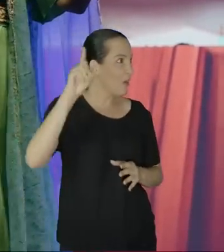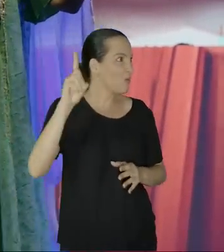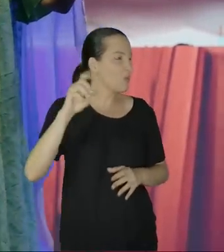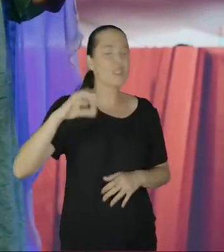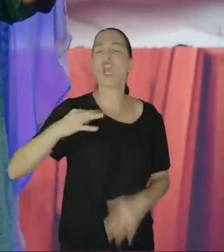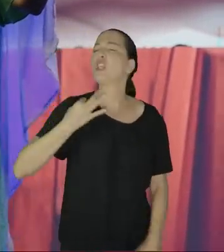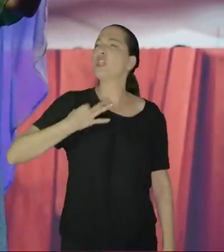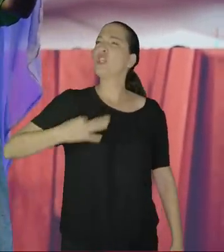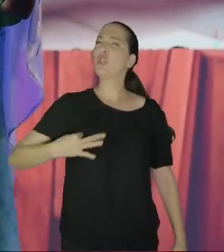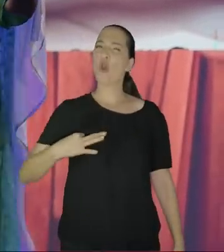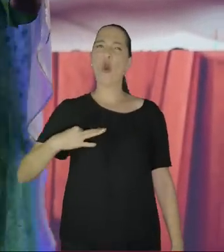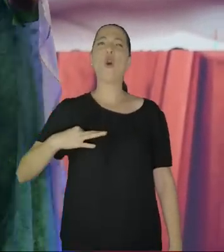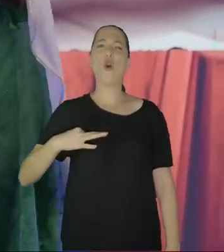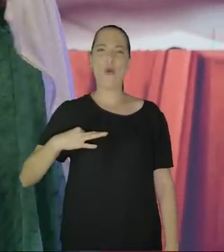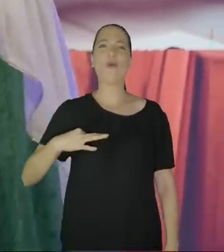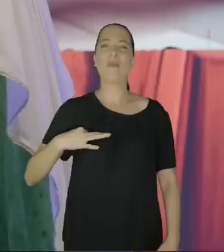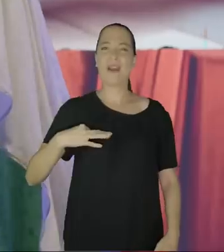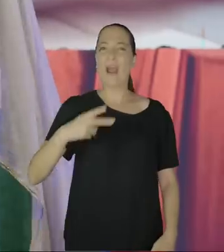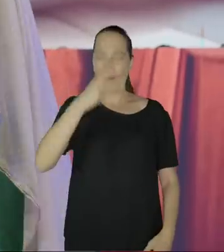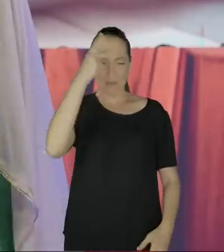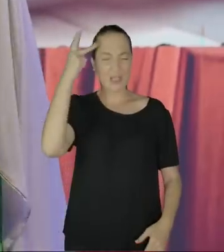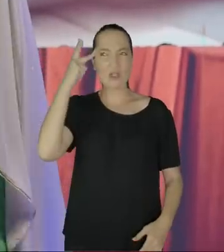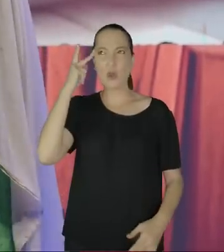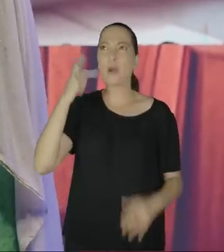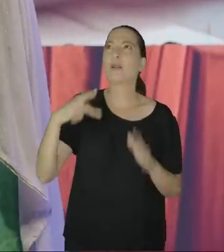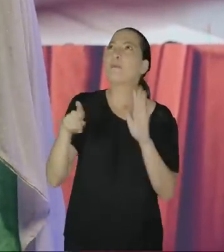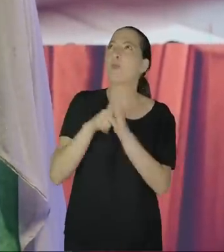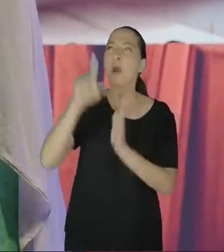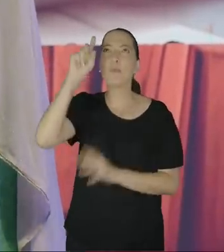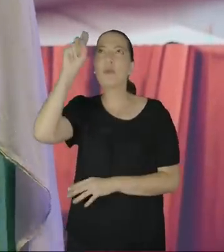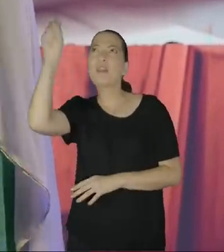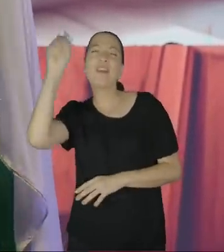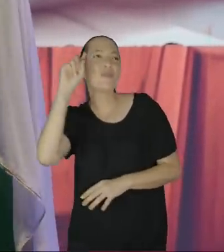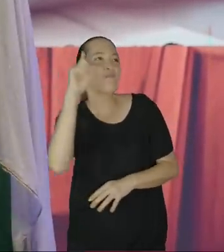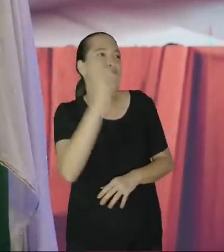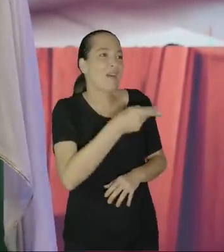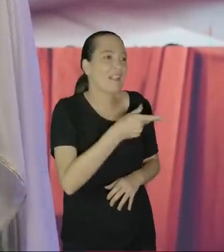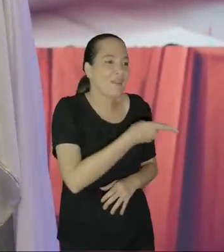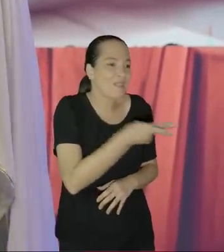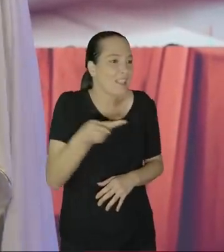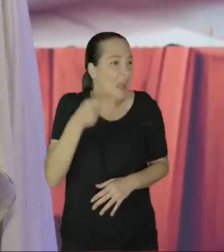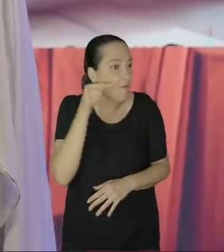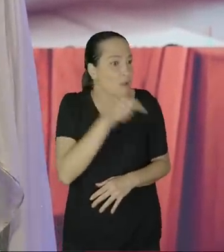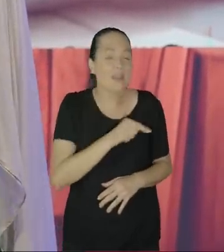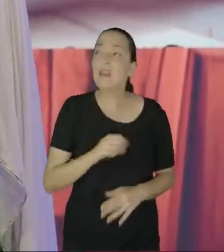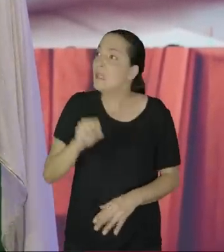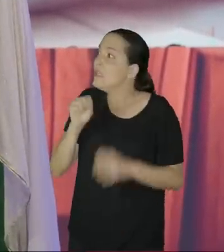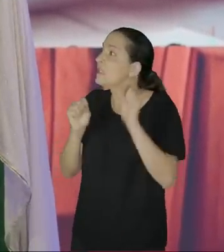ser visitada por um mensageiro do próprio Altíssimo. Sim, Isabel.